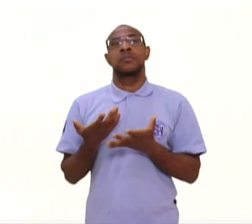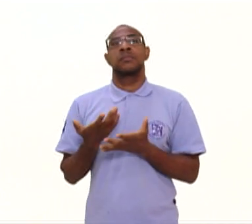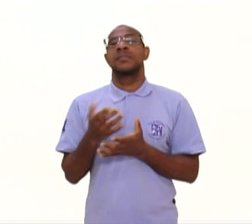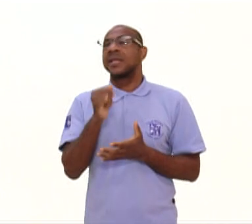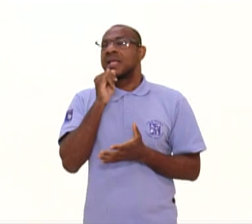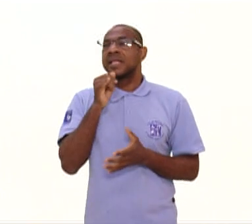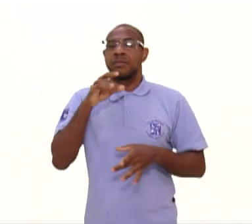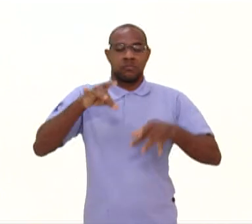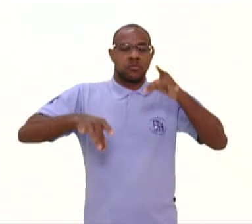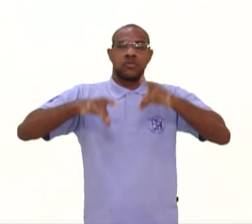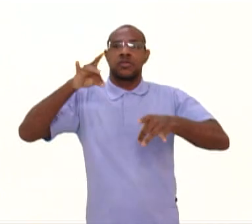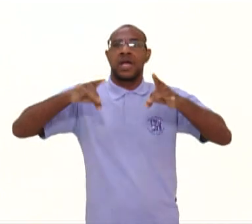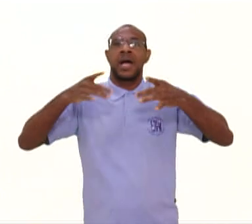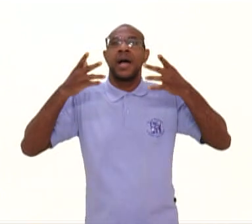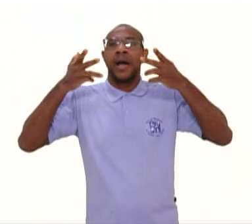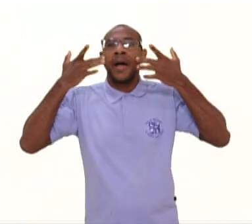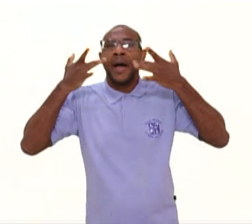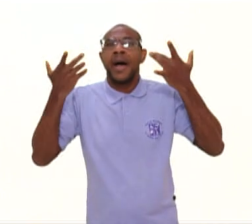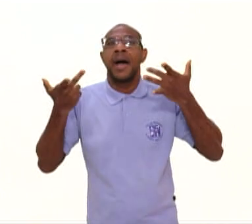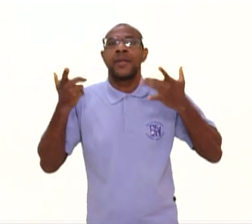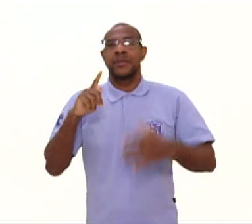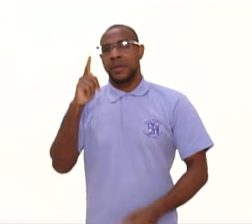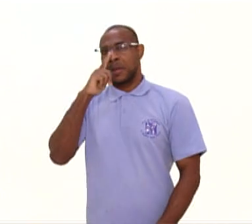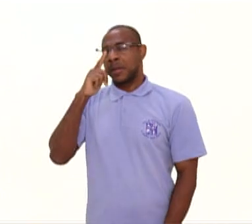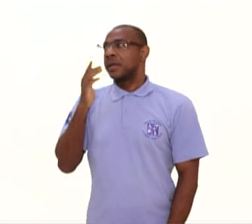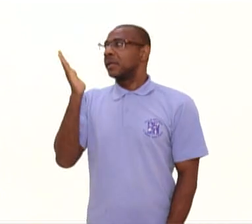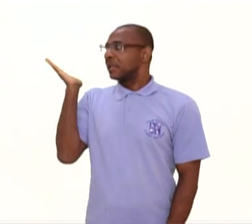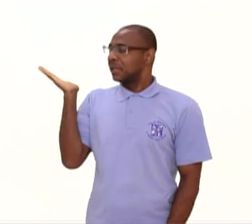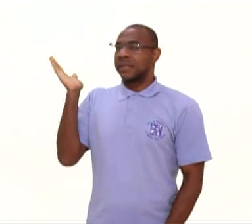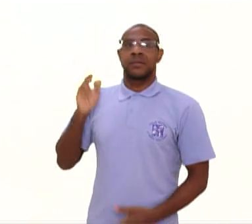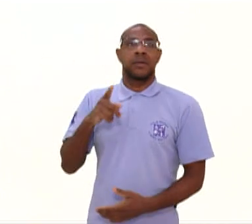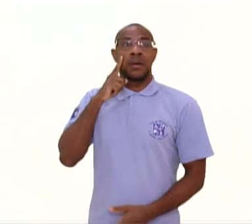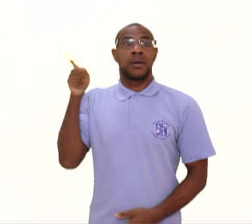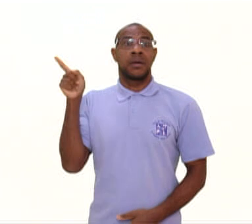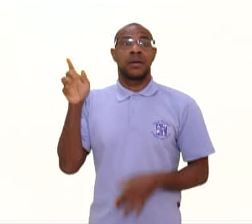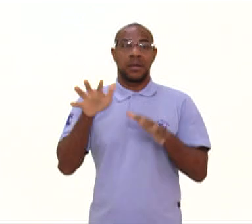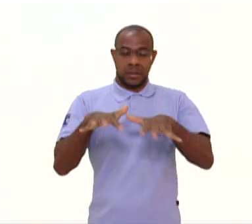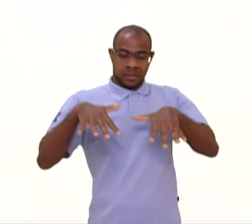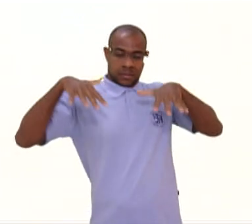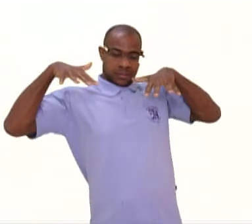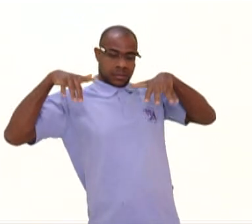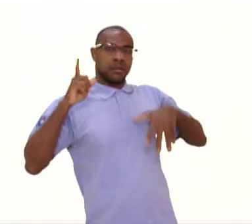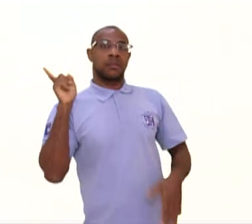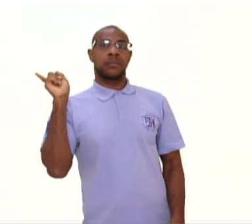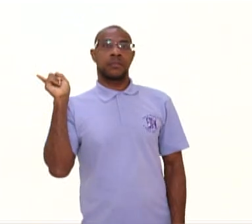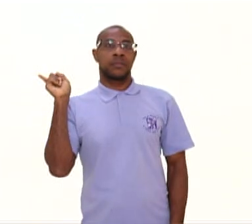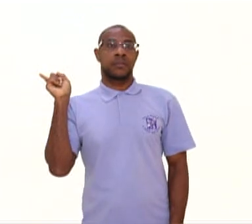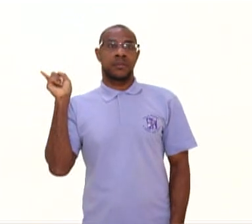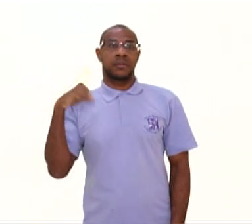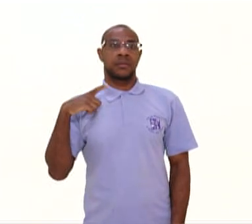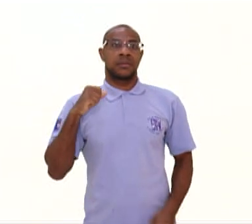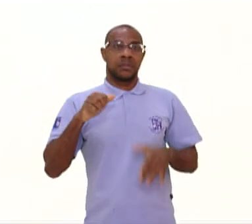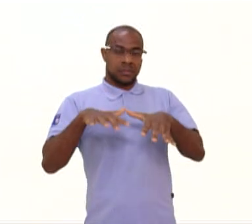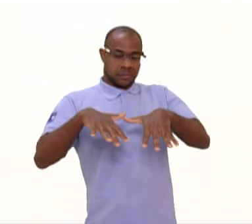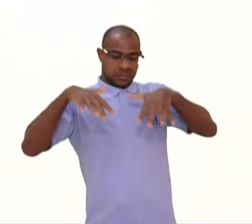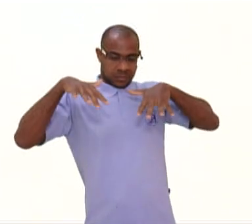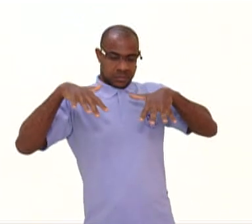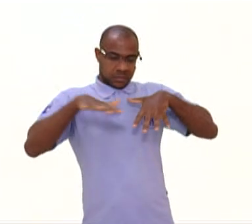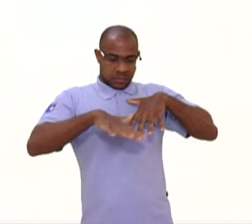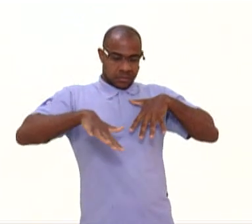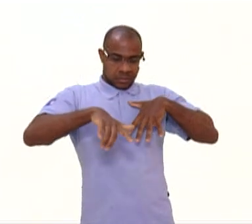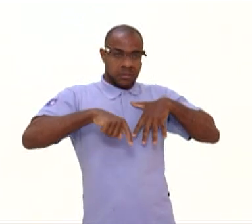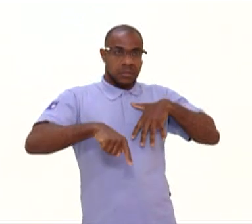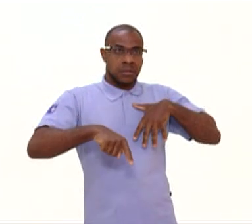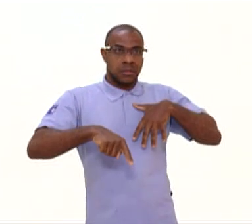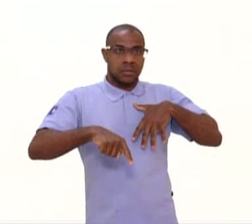do teatro grego. Galera, olha o que temos aqui nessa estruturação. Então, temos a estrutura do teatro, e quando eu abordo